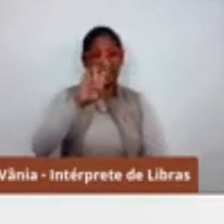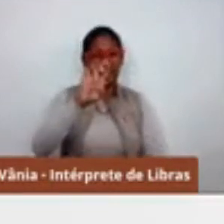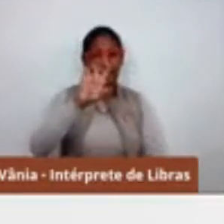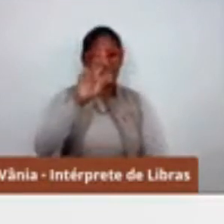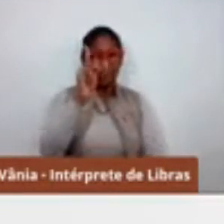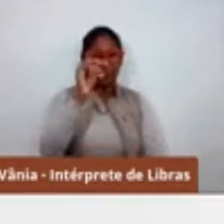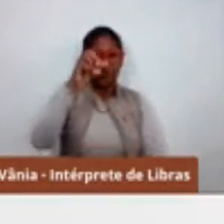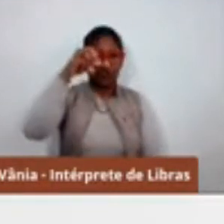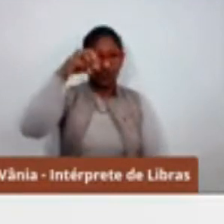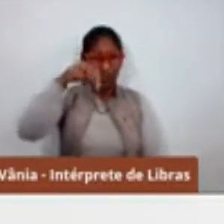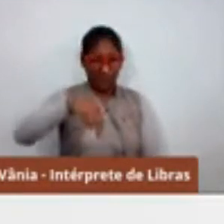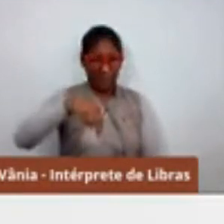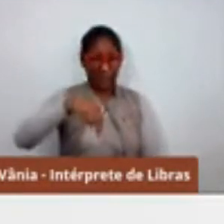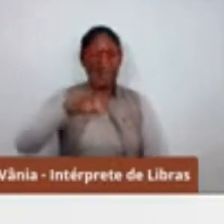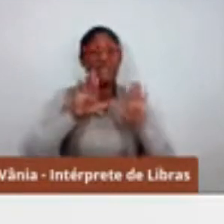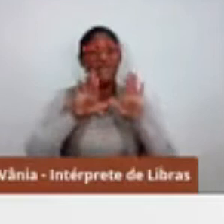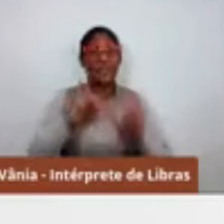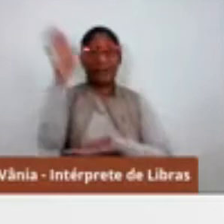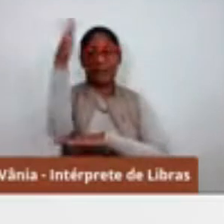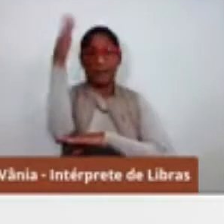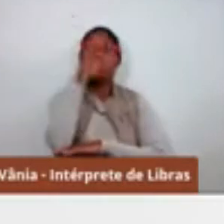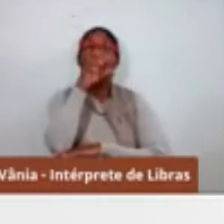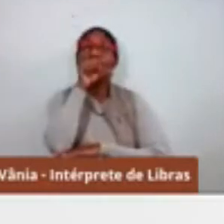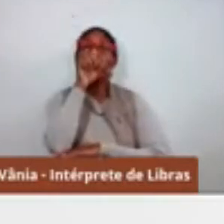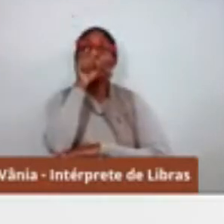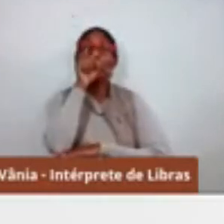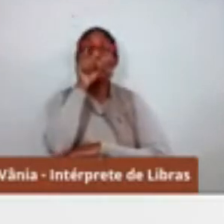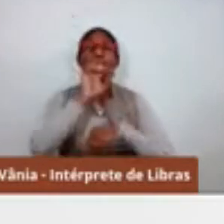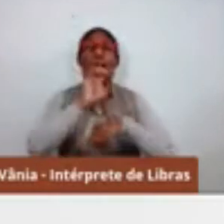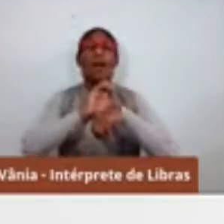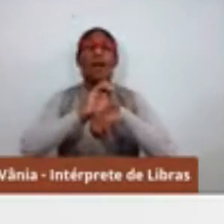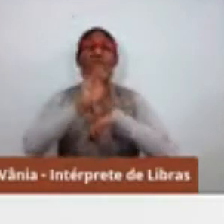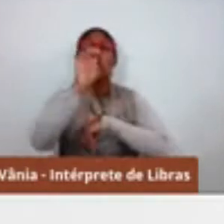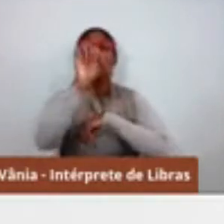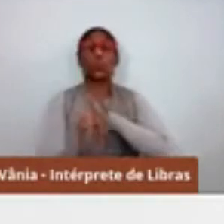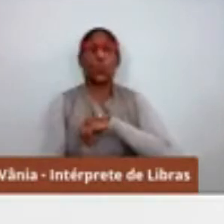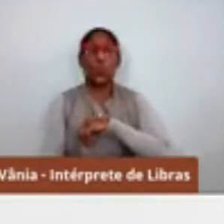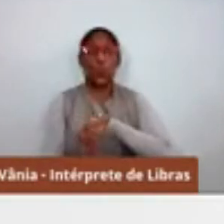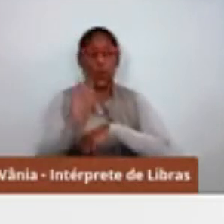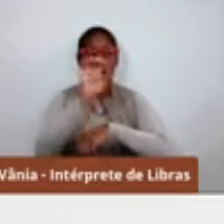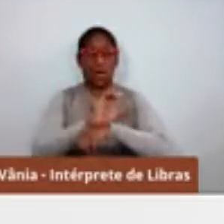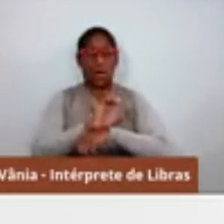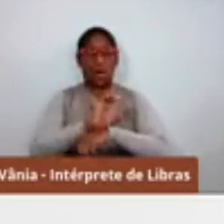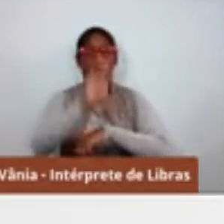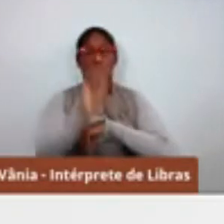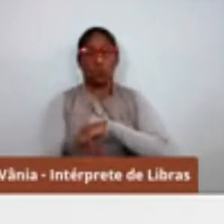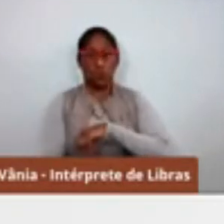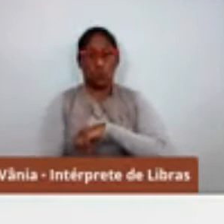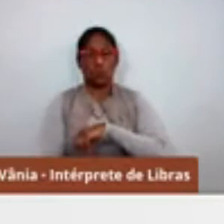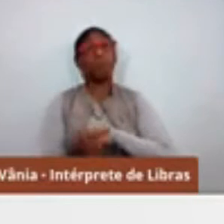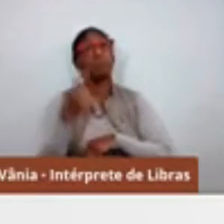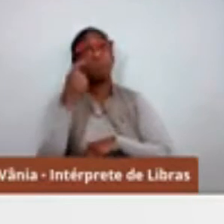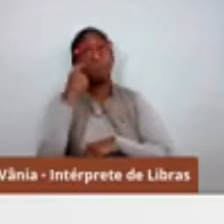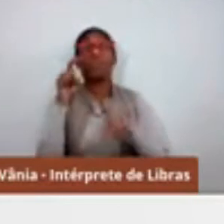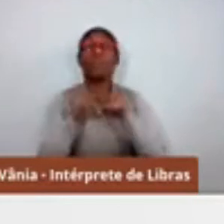bandeira laranja. Cachoeira do Sul, nós tivemos em Cachoeira do Sul uma situação também